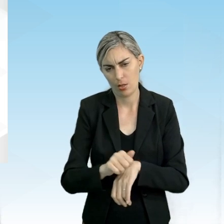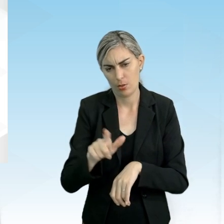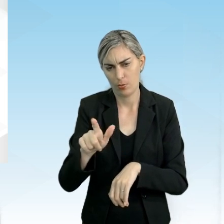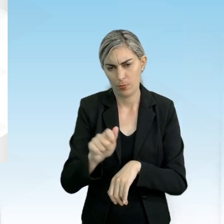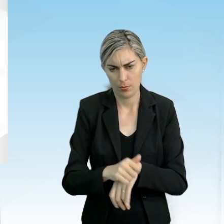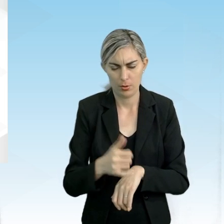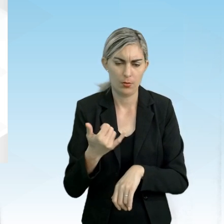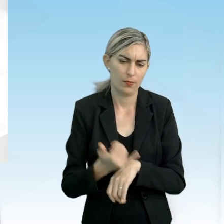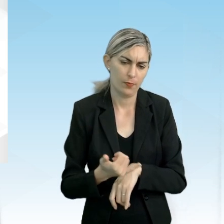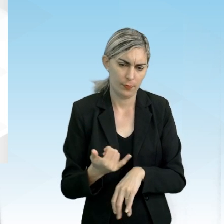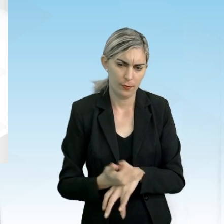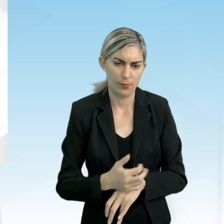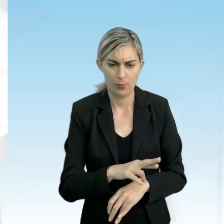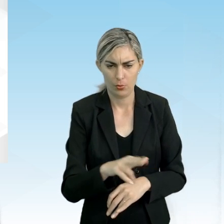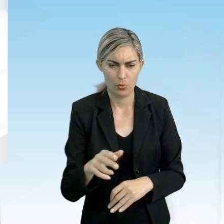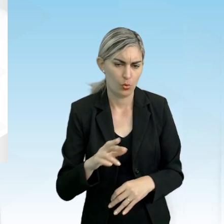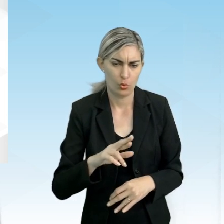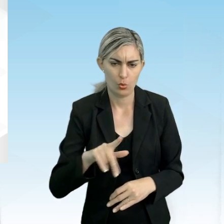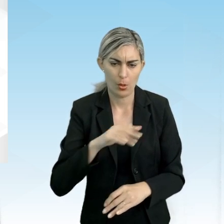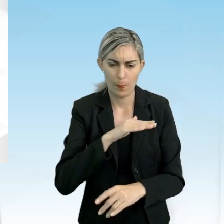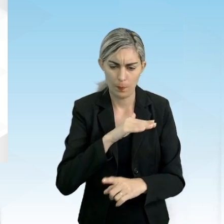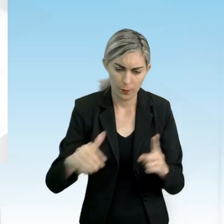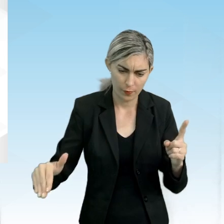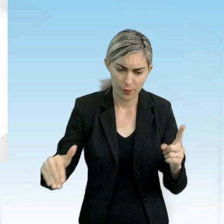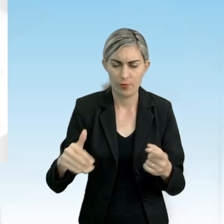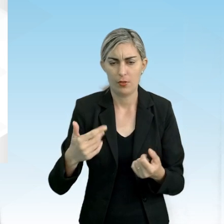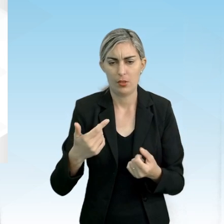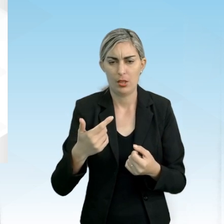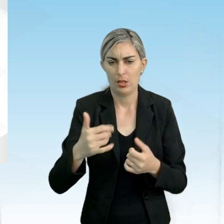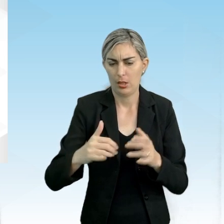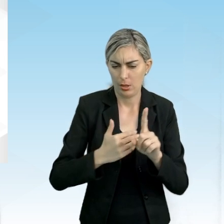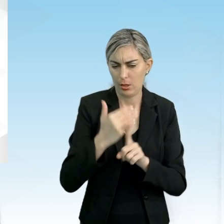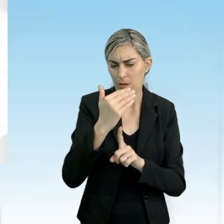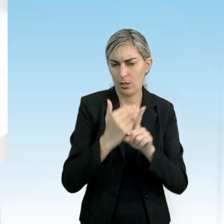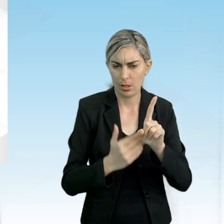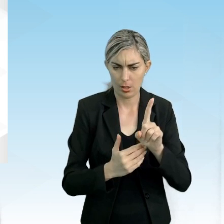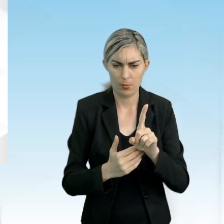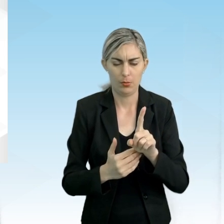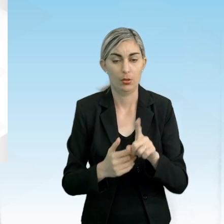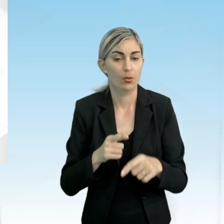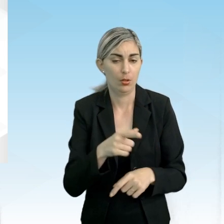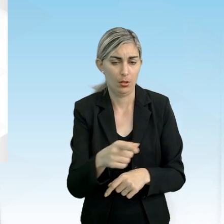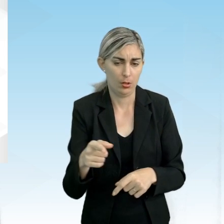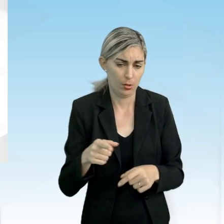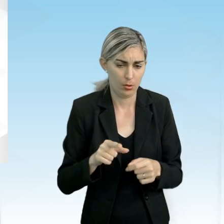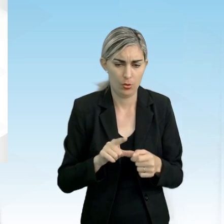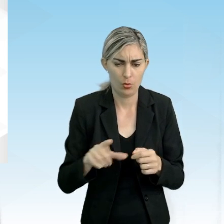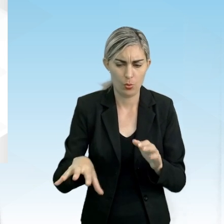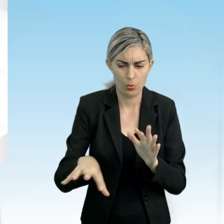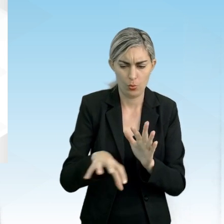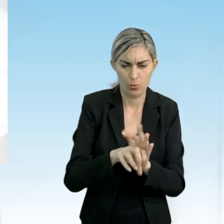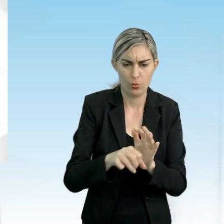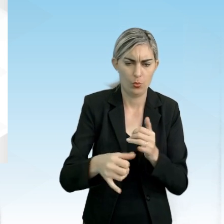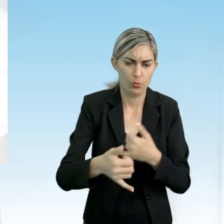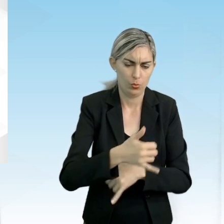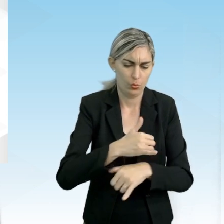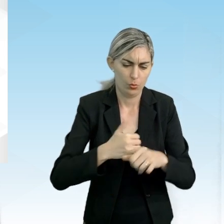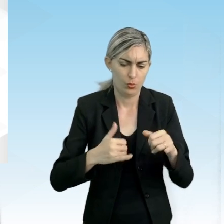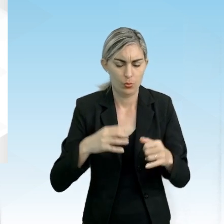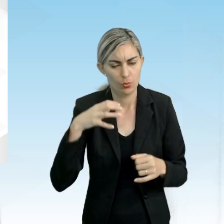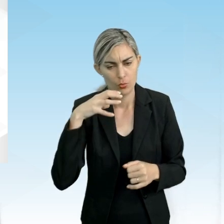e etc não é um isolante térmico porque ela irá conduzir o calor rapidamente